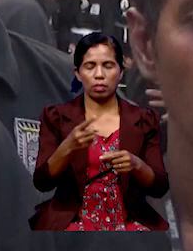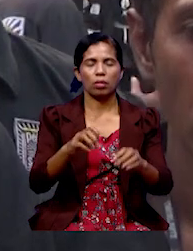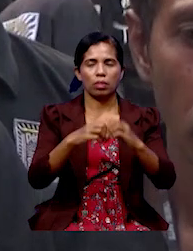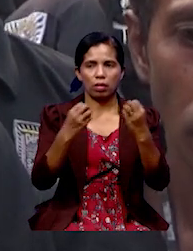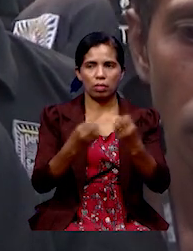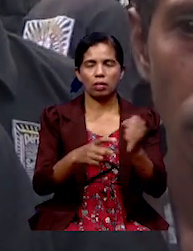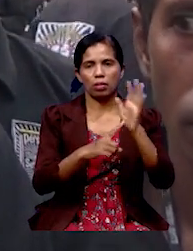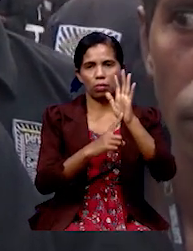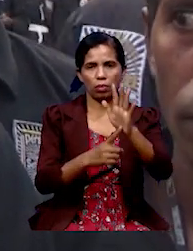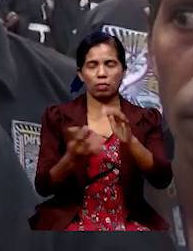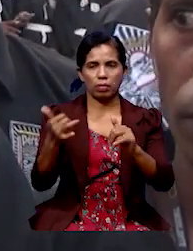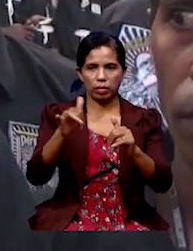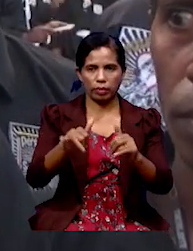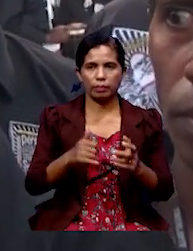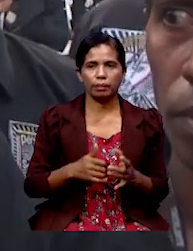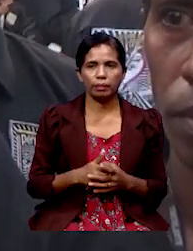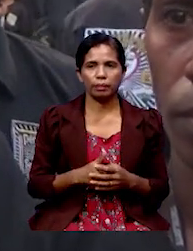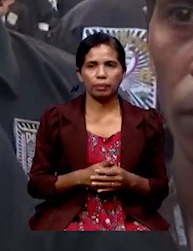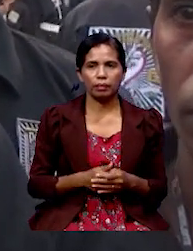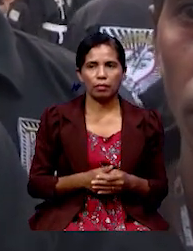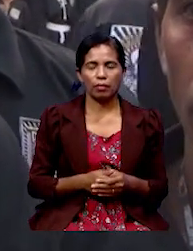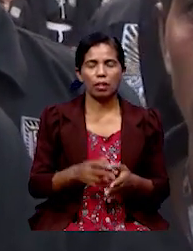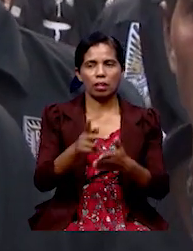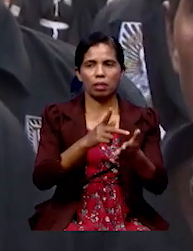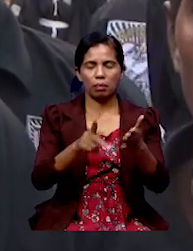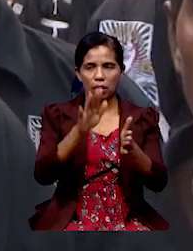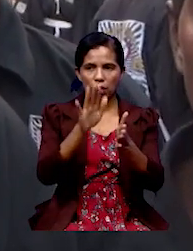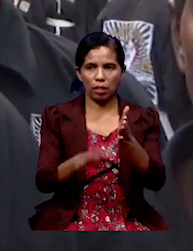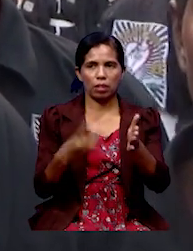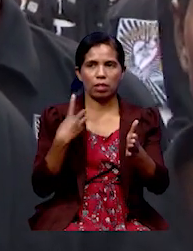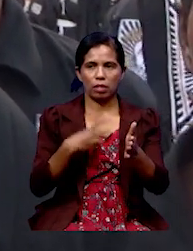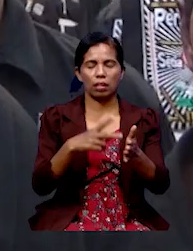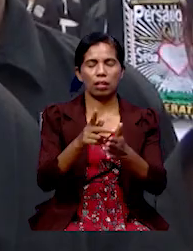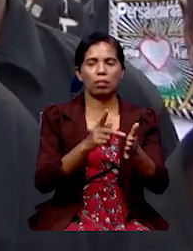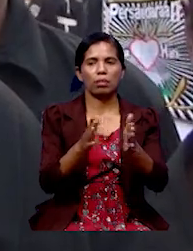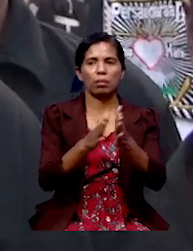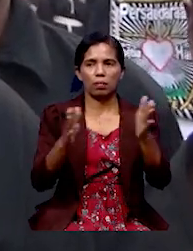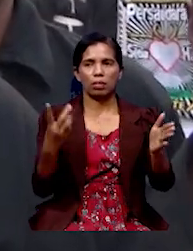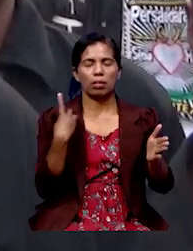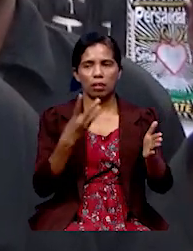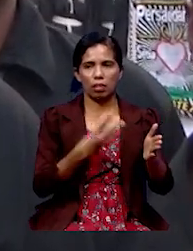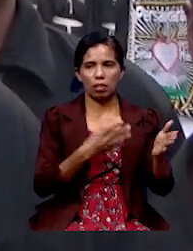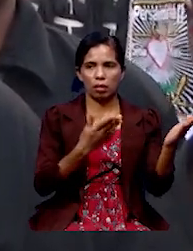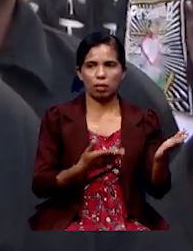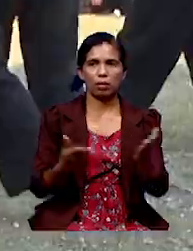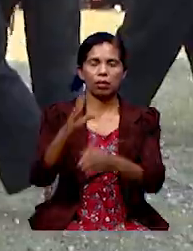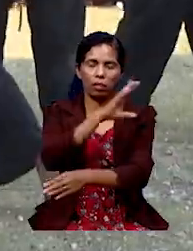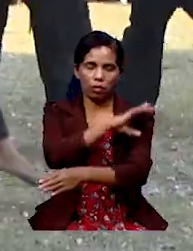kita masih lebih mahal krim pun se krim kik kita bela resol maybe krim bot ini tambah terhadap asuransi